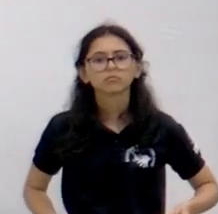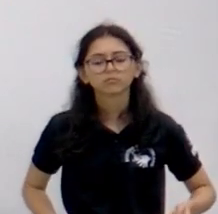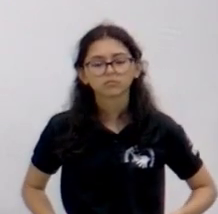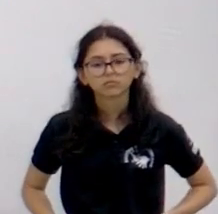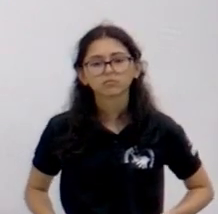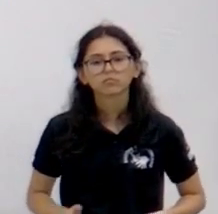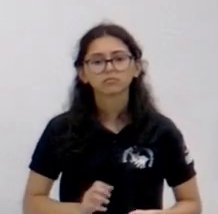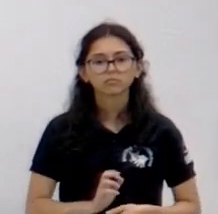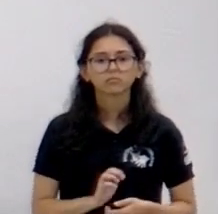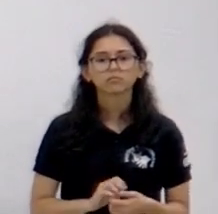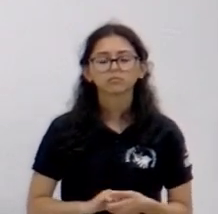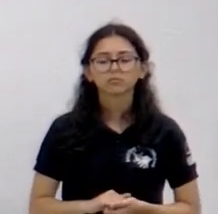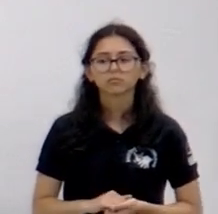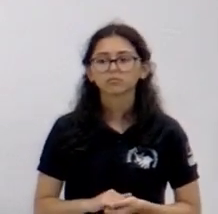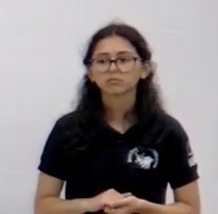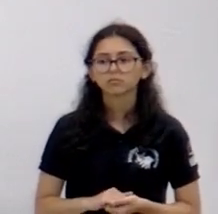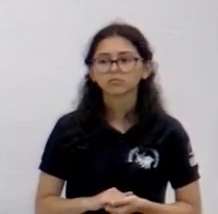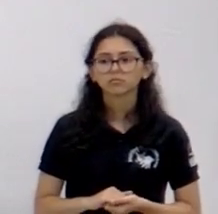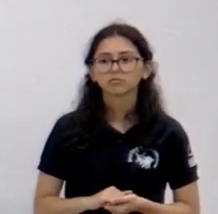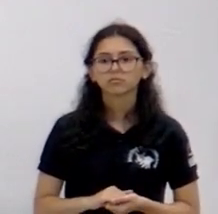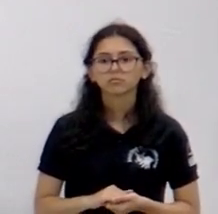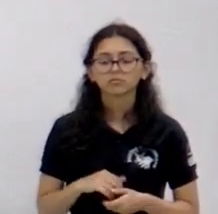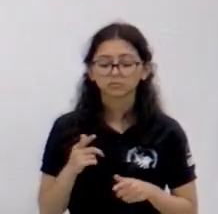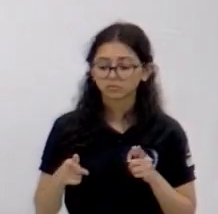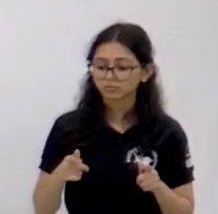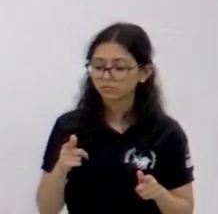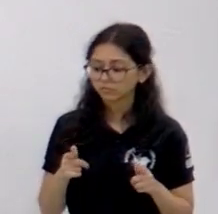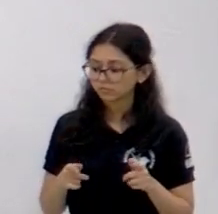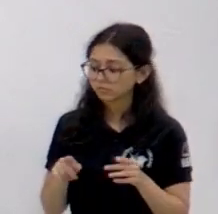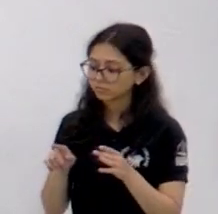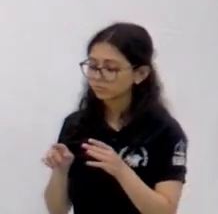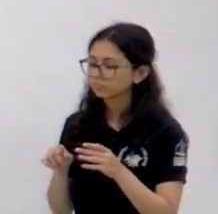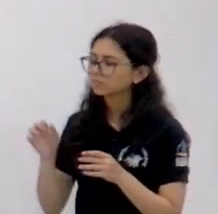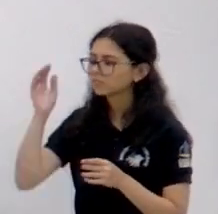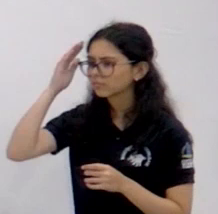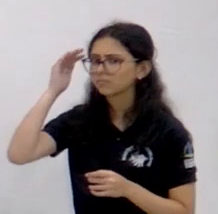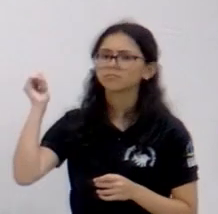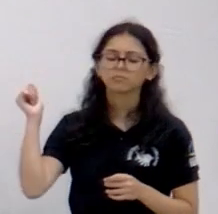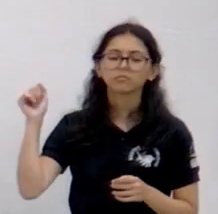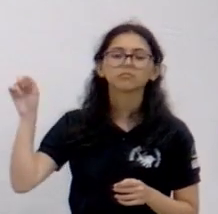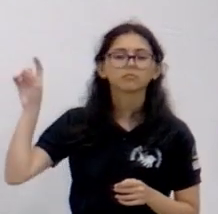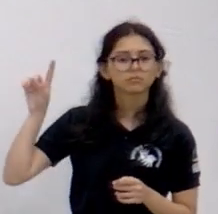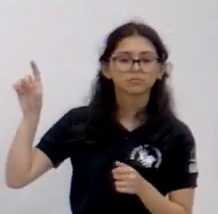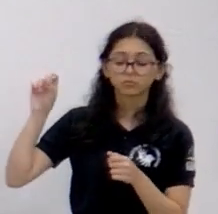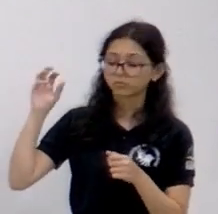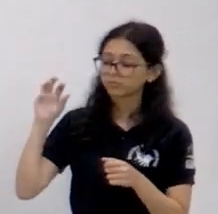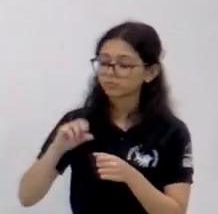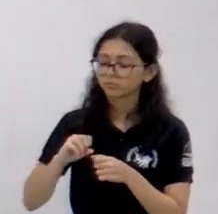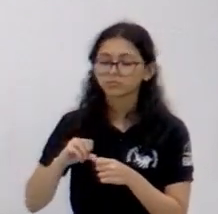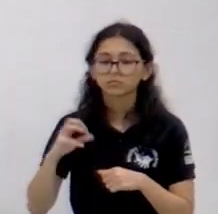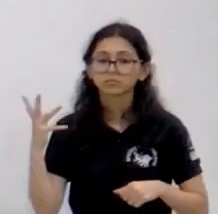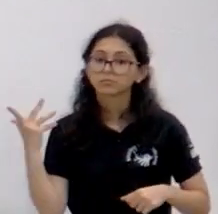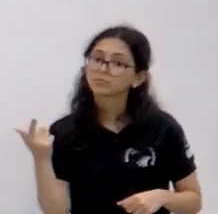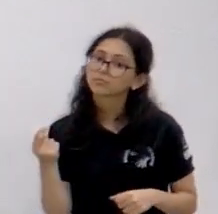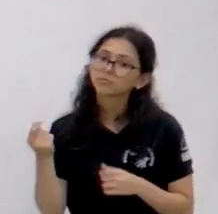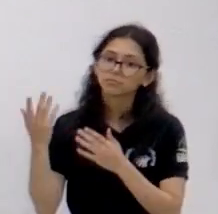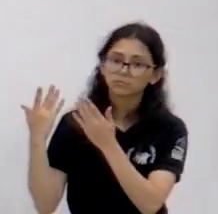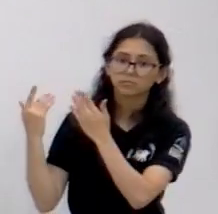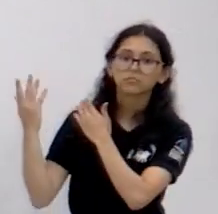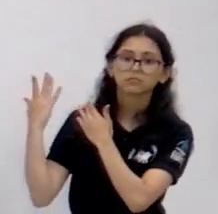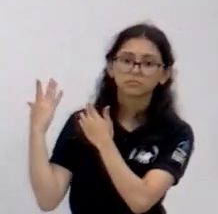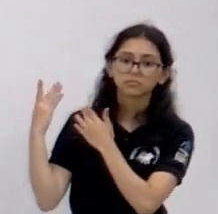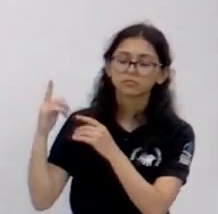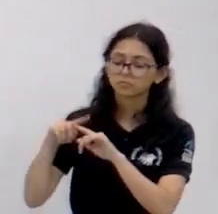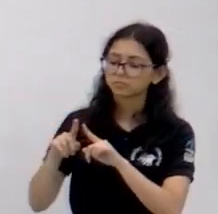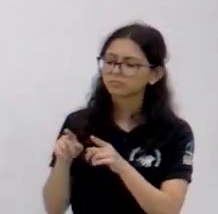Gideão questiona, não da certeza dos milagres de Deus no passado, mas de suas realizações também